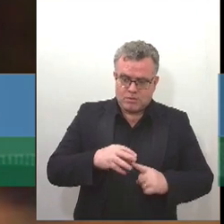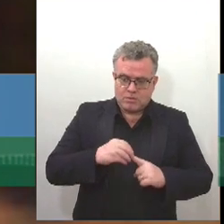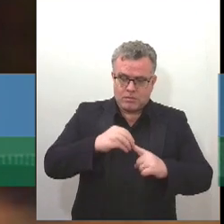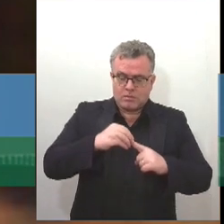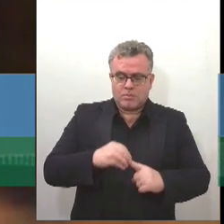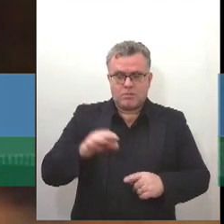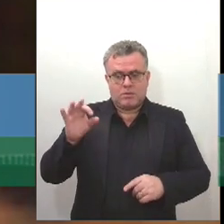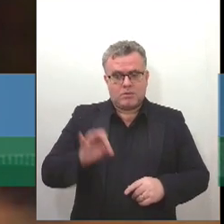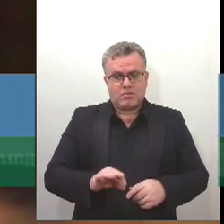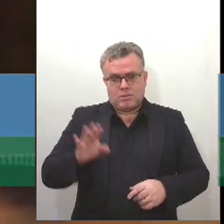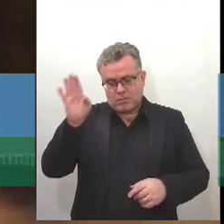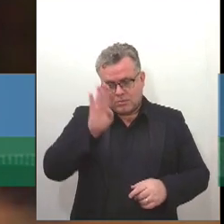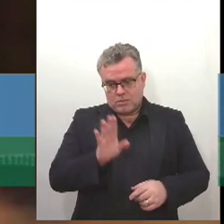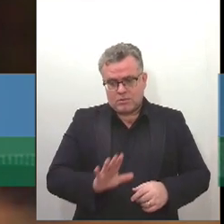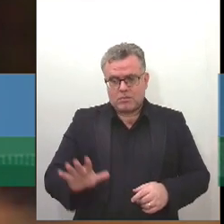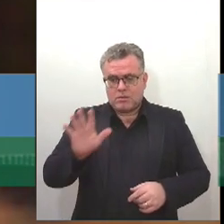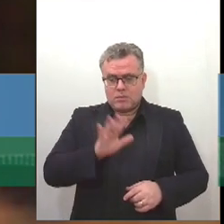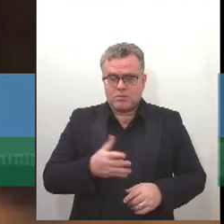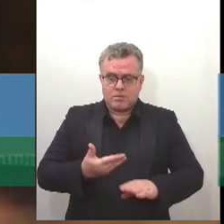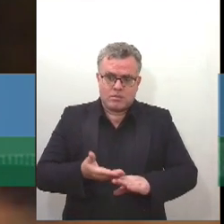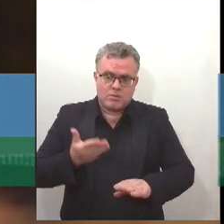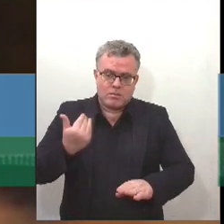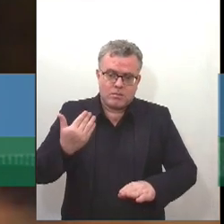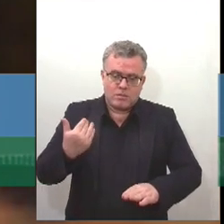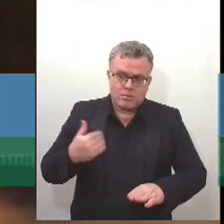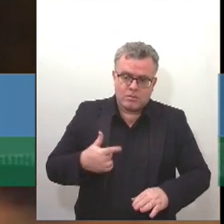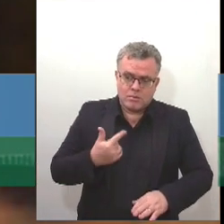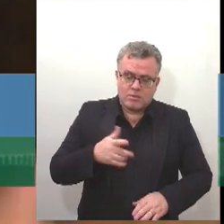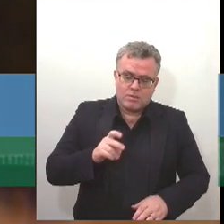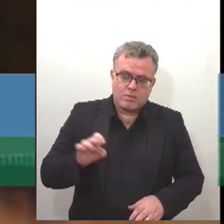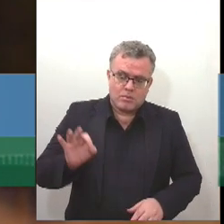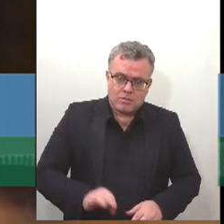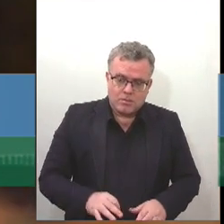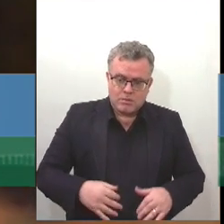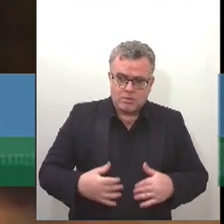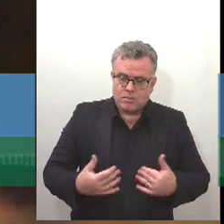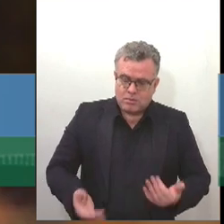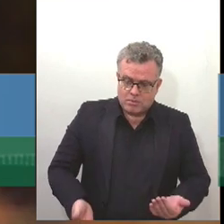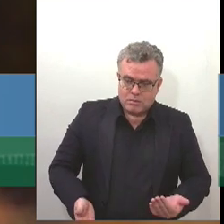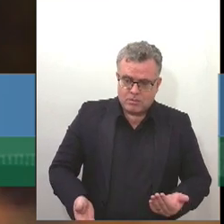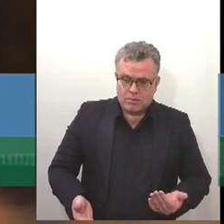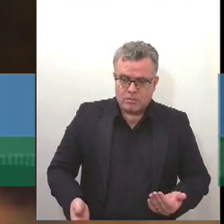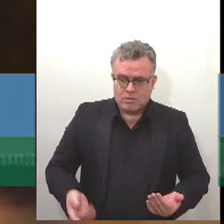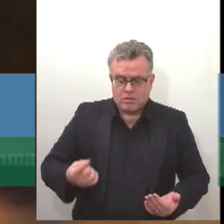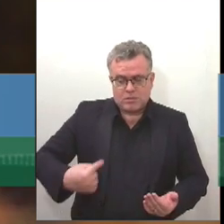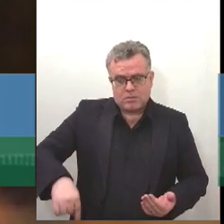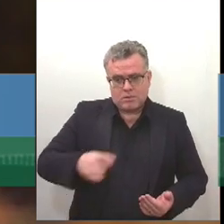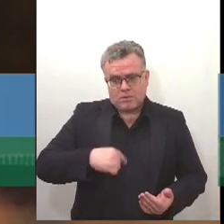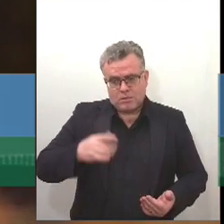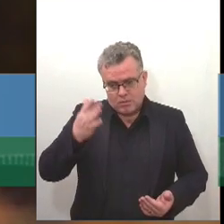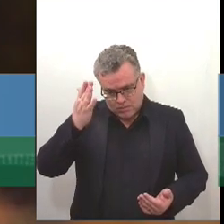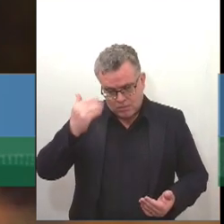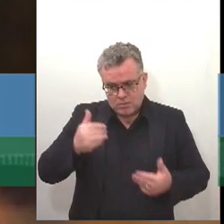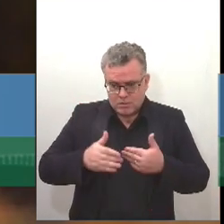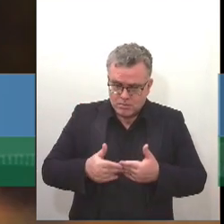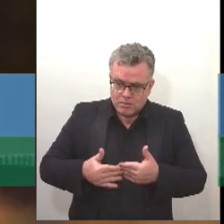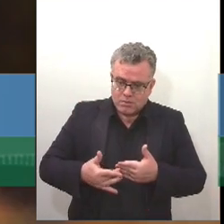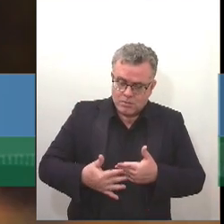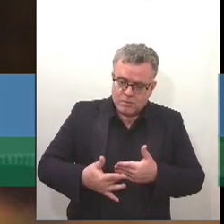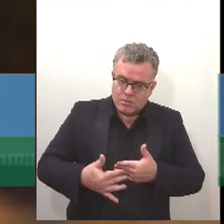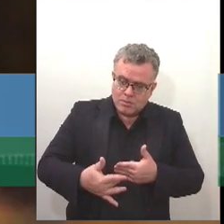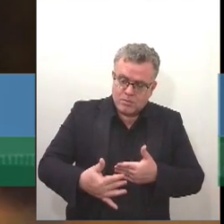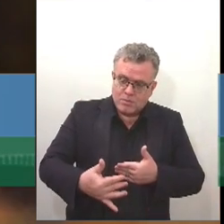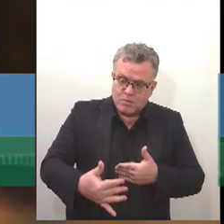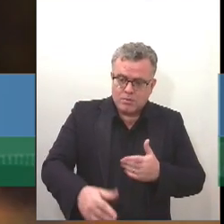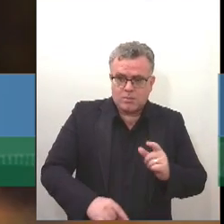que na época foi estimada em 25% e as coisas como a gente sabe durante o processo legislativo se alteram